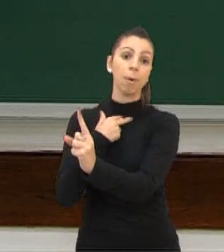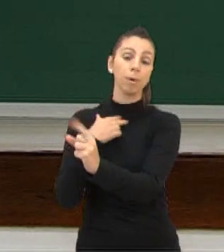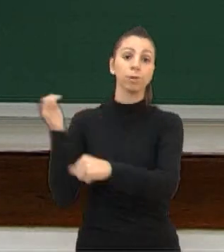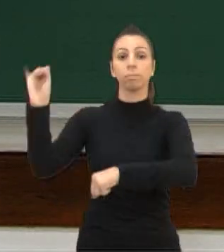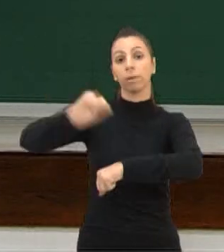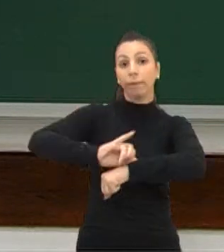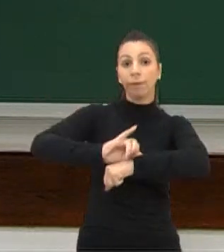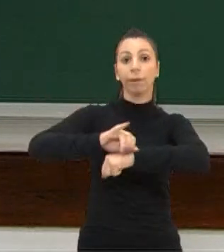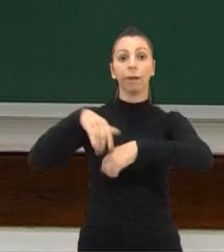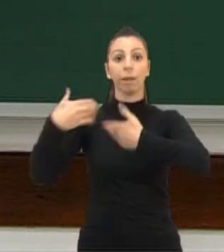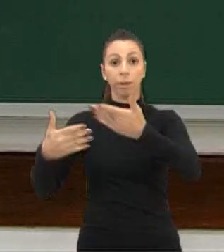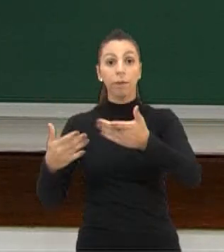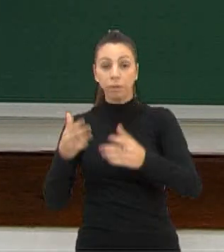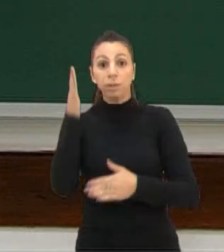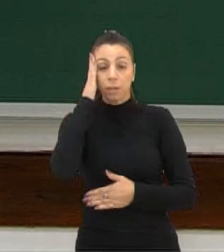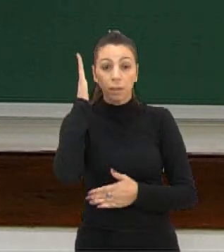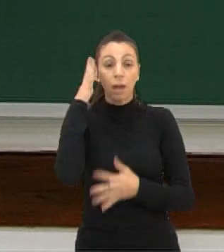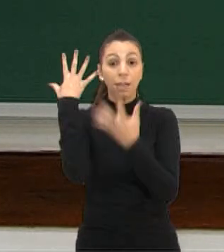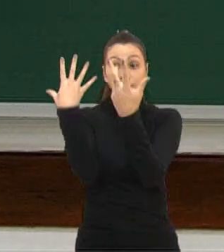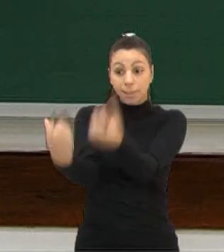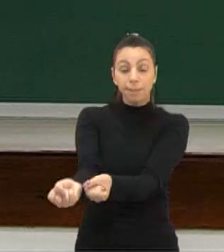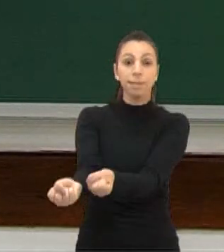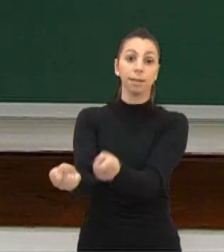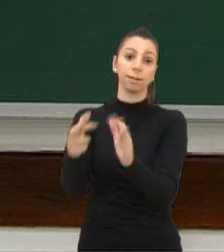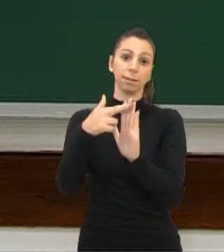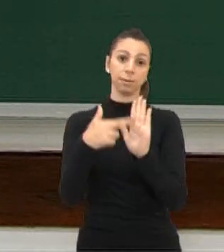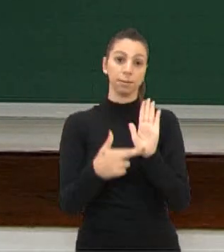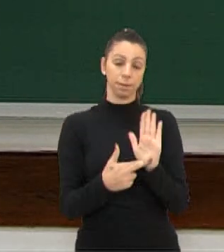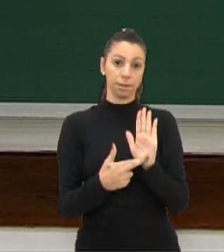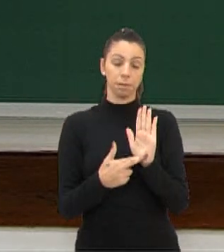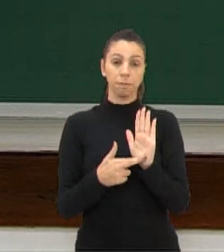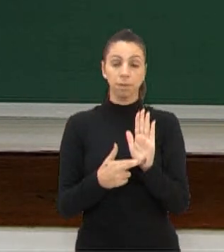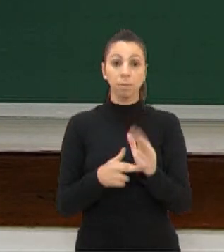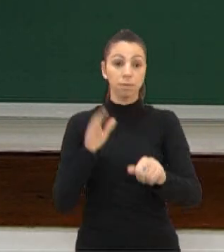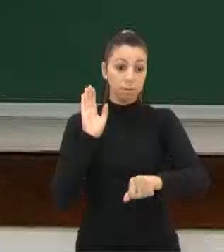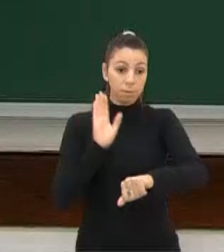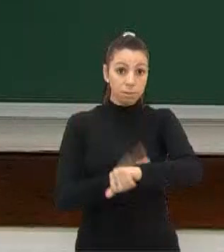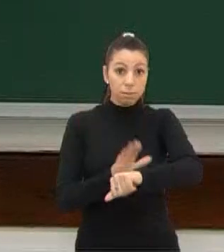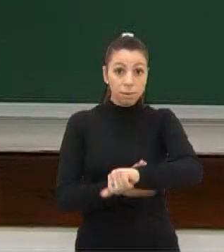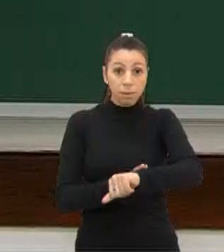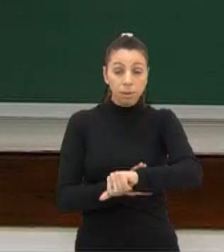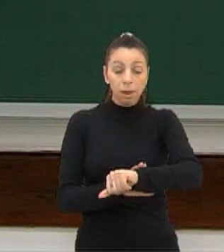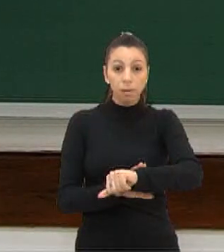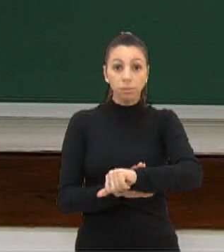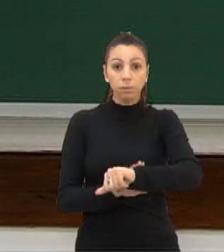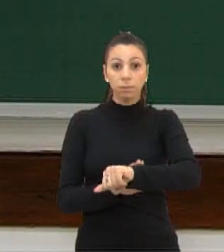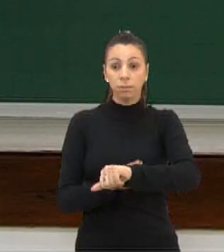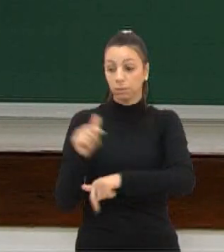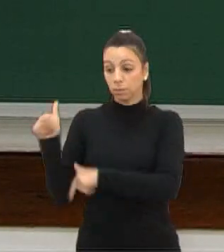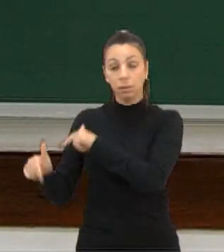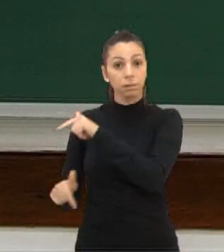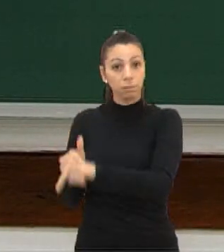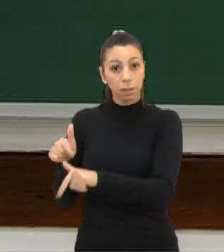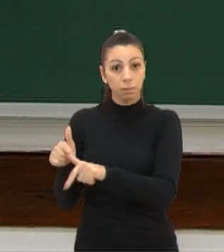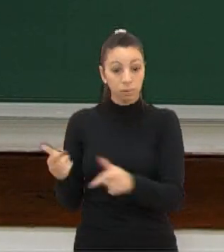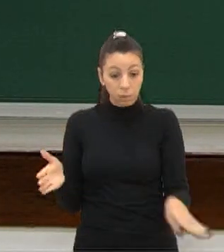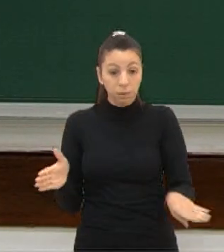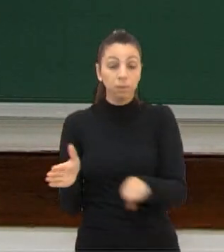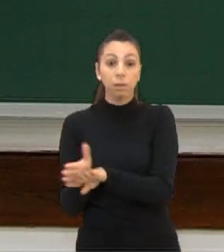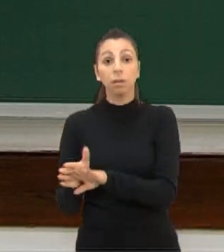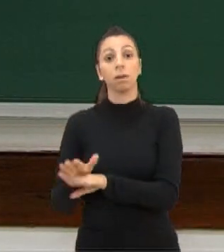aula. Né? Você sabe como é que é o horário de trabalho. Você tem que chegar às 8 horas no trabalho, você não vai chegar às 10, né? Você tem que chegar às